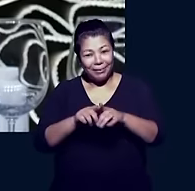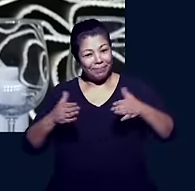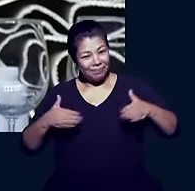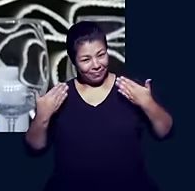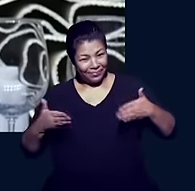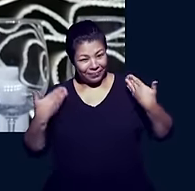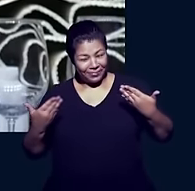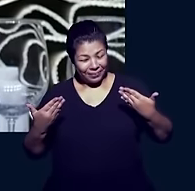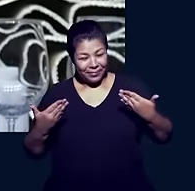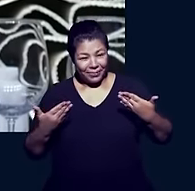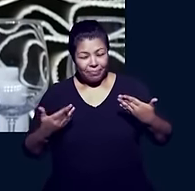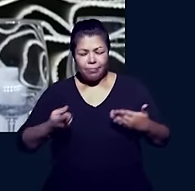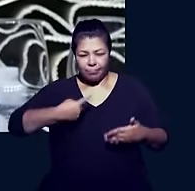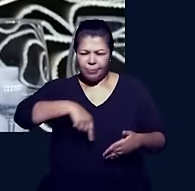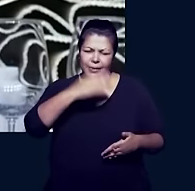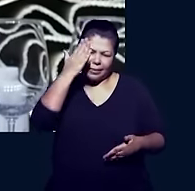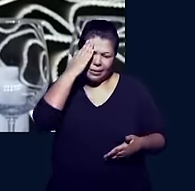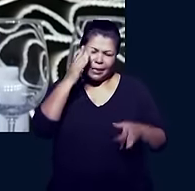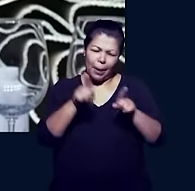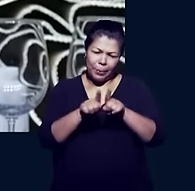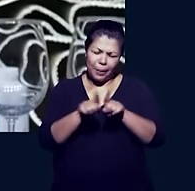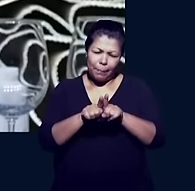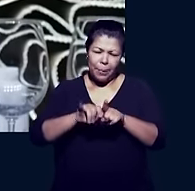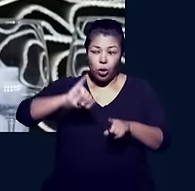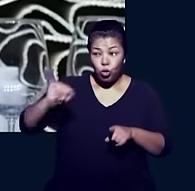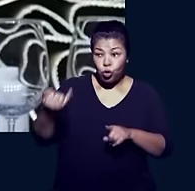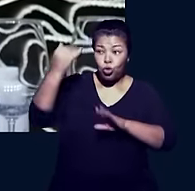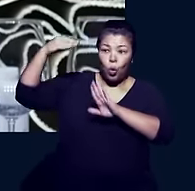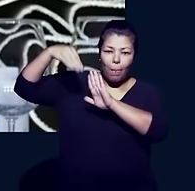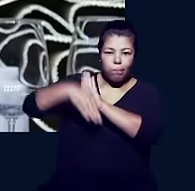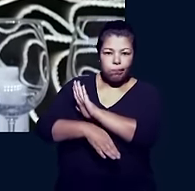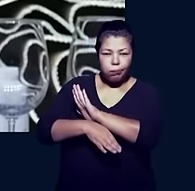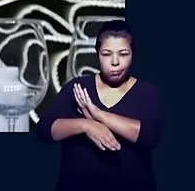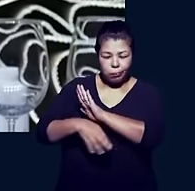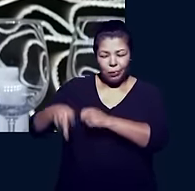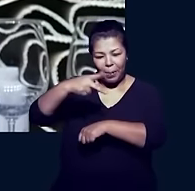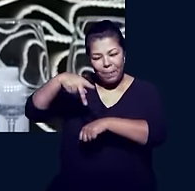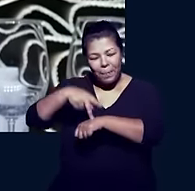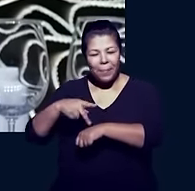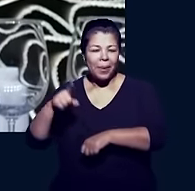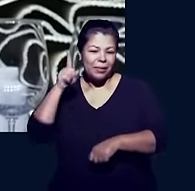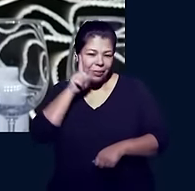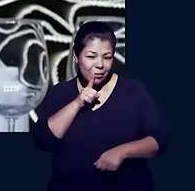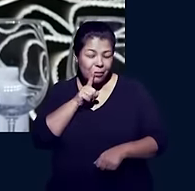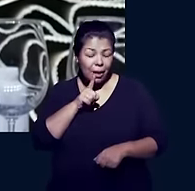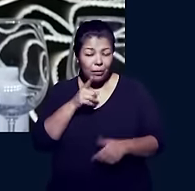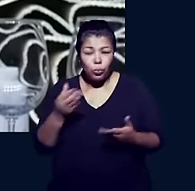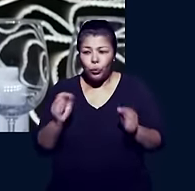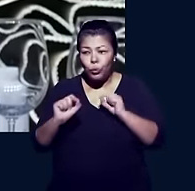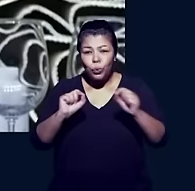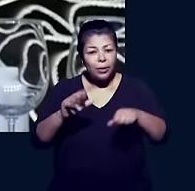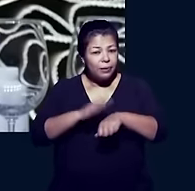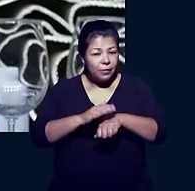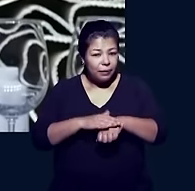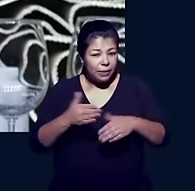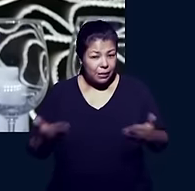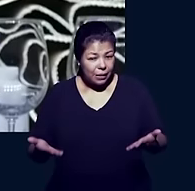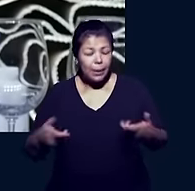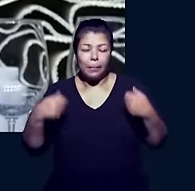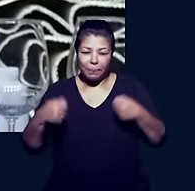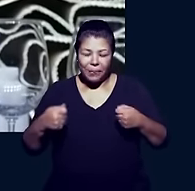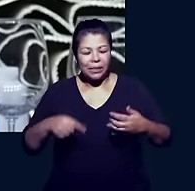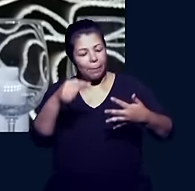pico e vai cair o juro nos Estados Unidos a locação que você tem que fazer é óbvia é bolsa é emergente é colocar de orj no